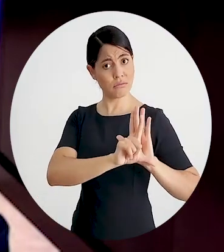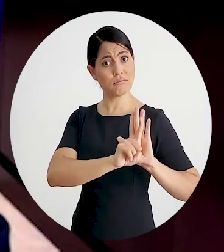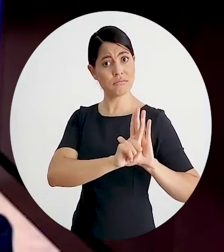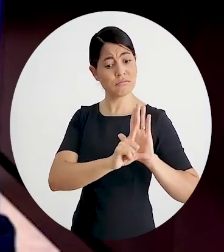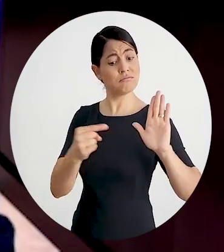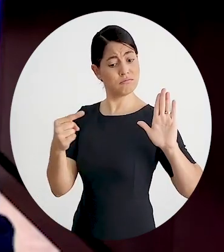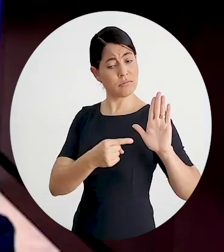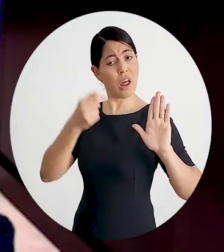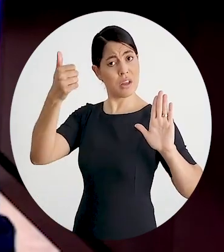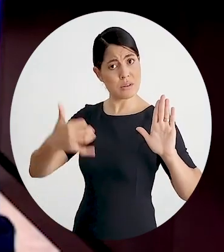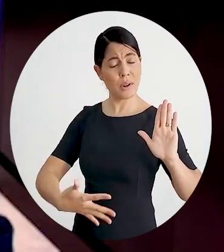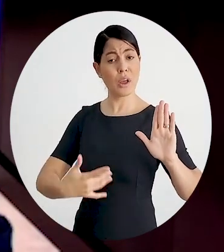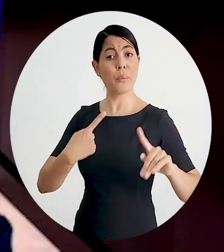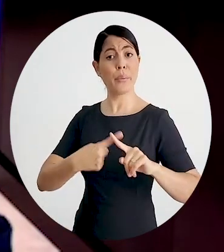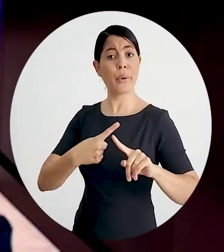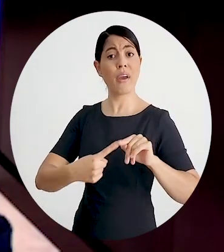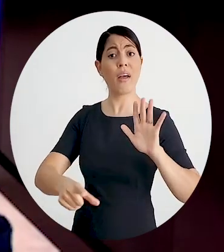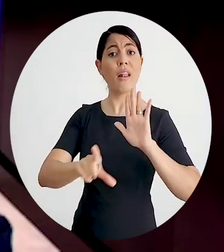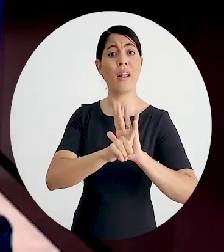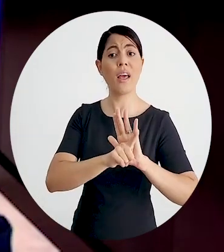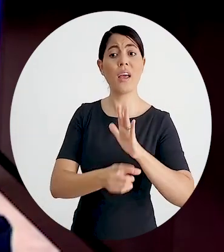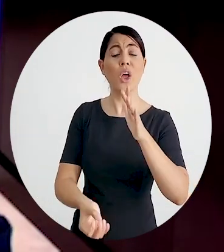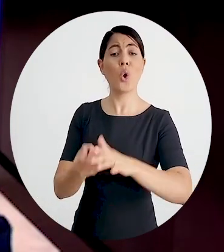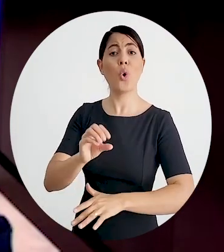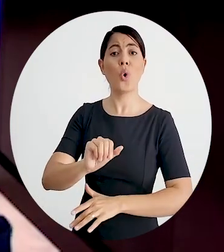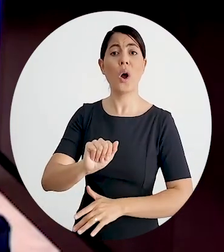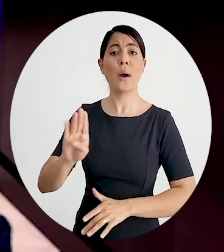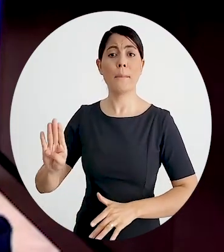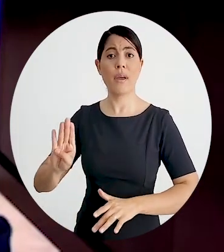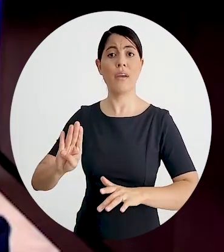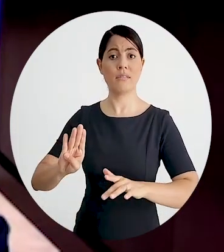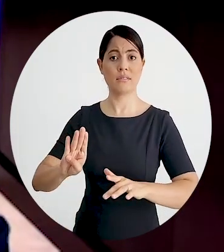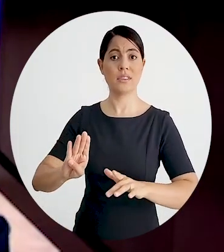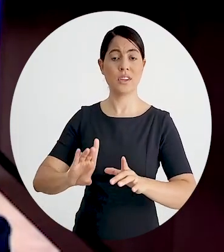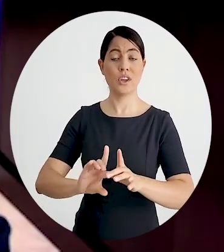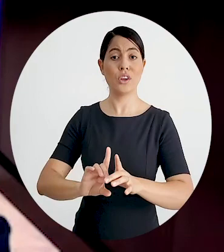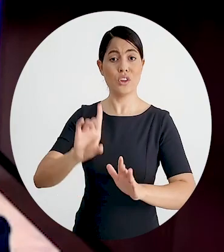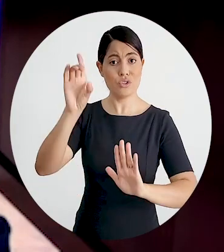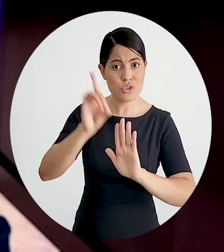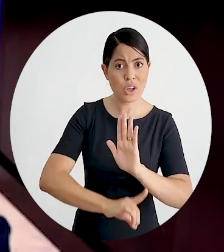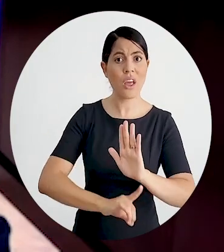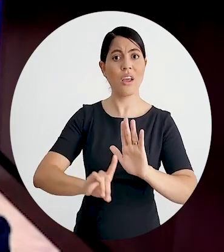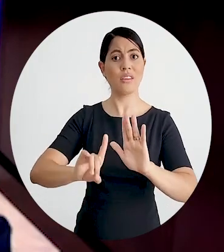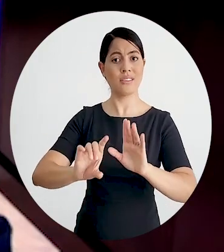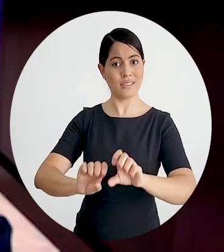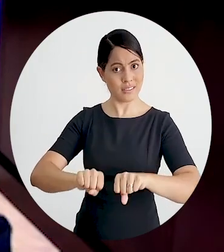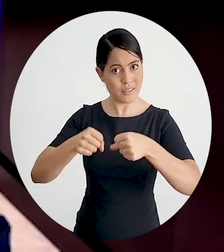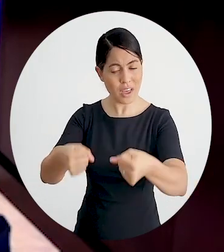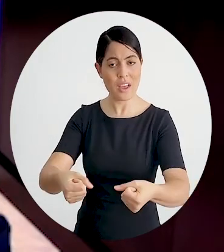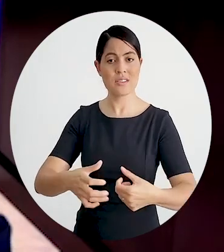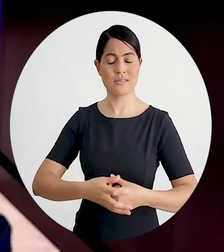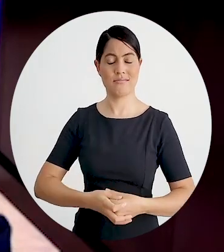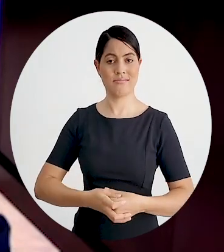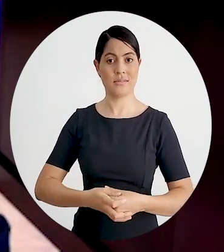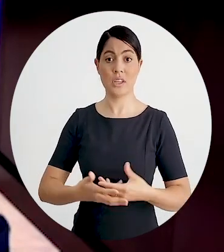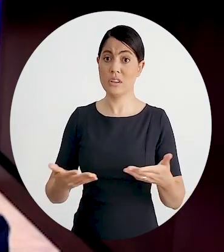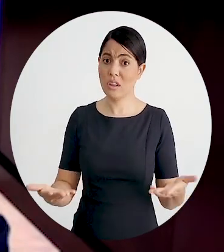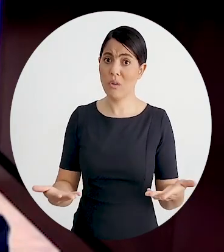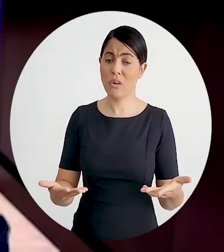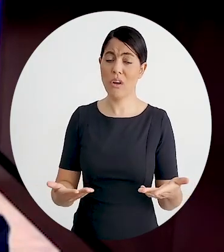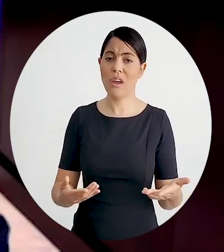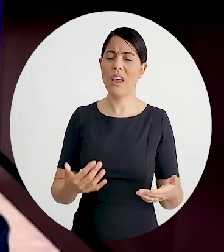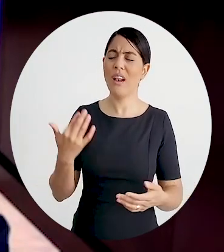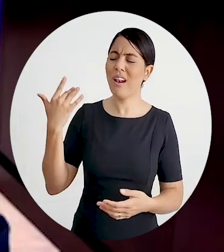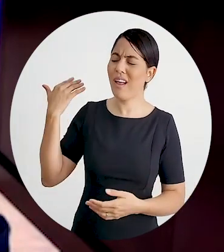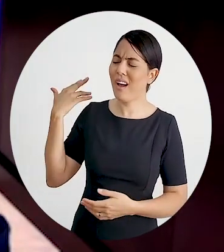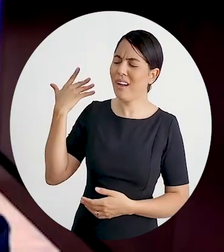é a lei que cria a ordem, quando nos obriga a defender o Estado Democrático de Direito e a Constituição. E quem diz é a história do país,